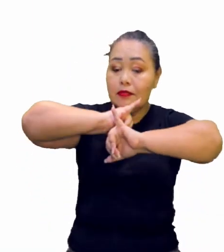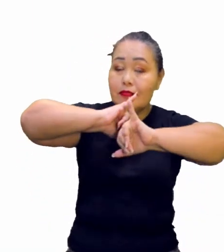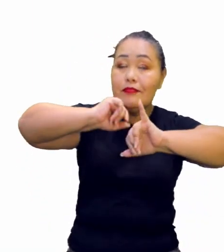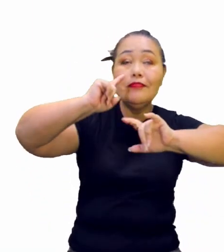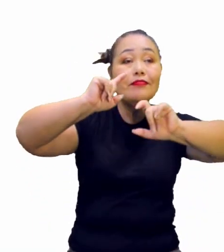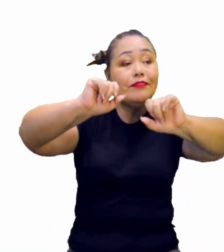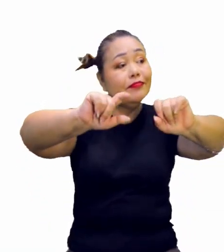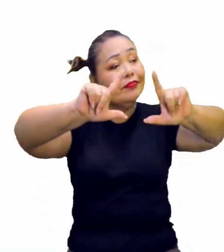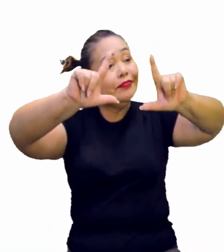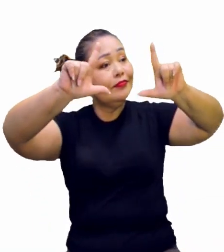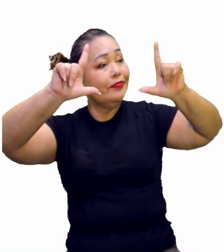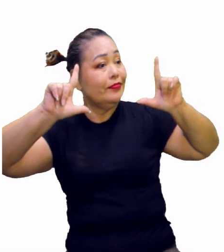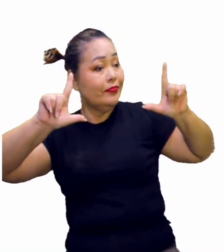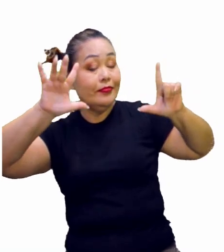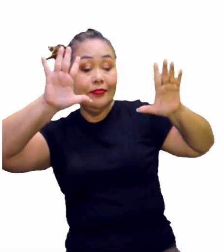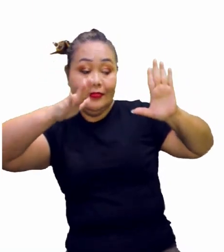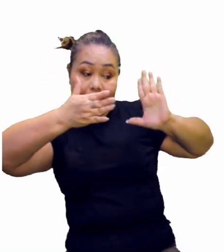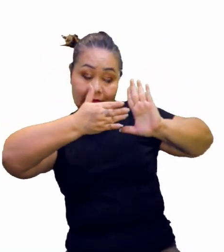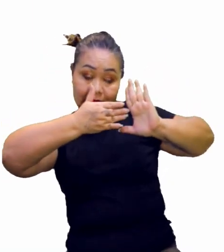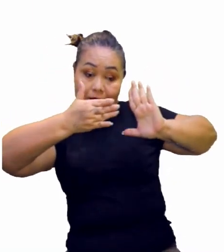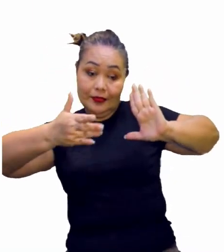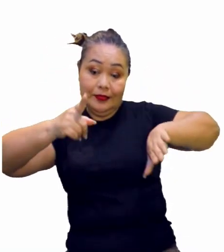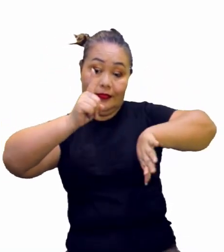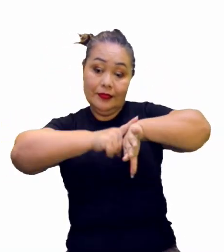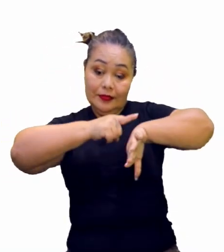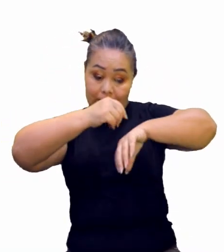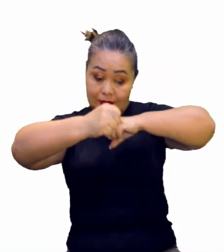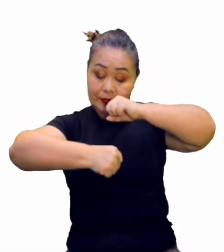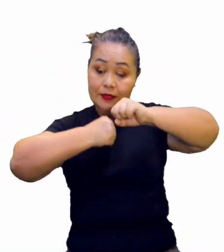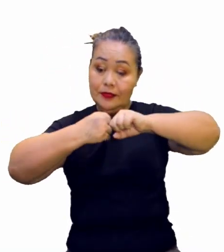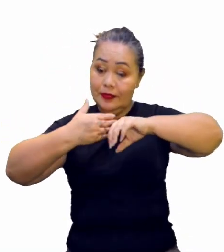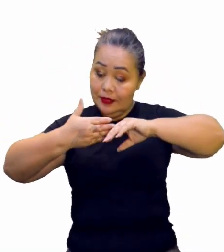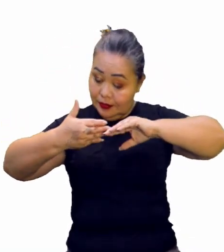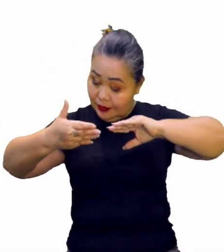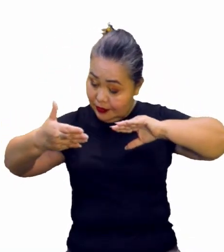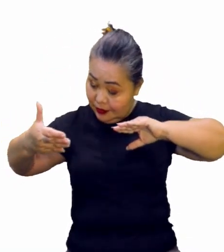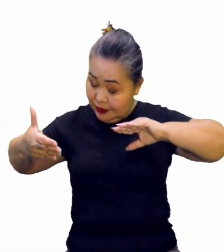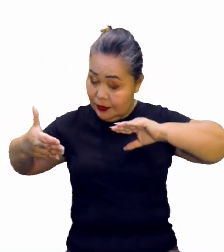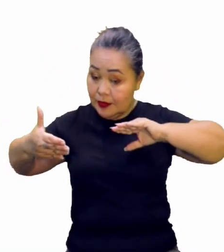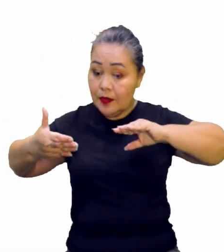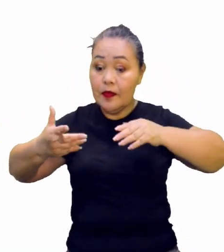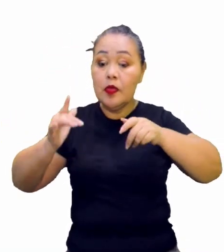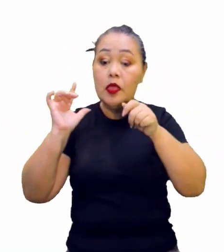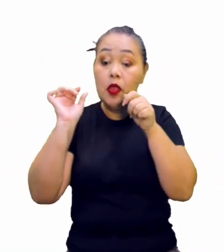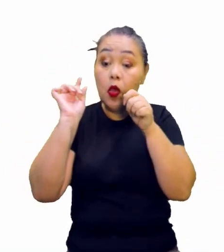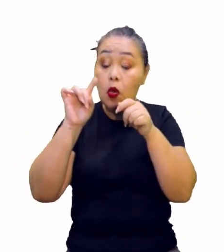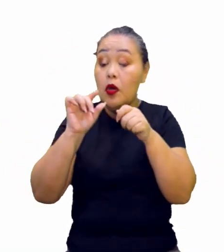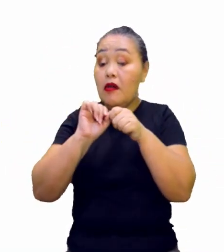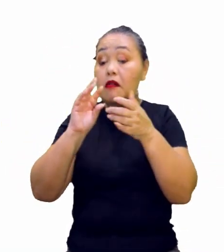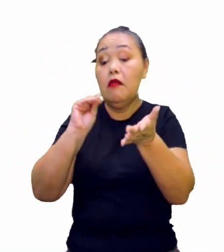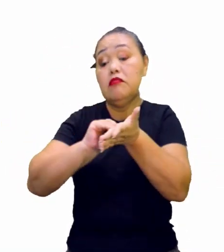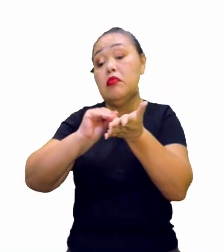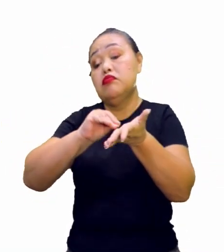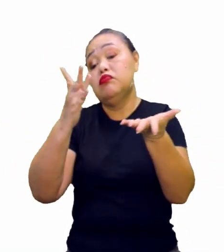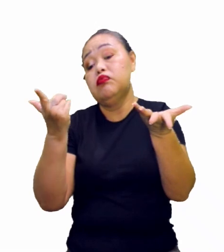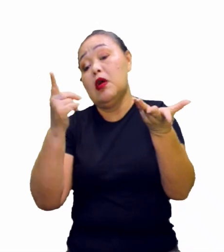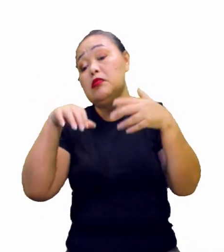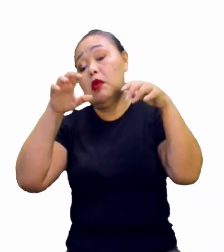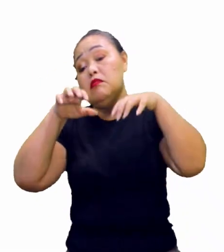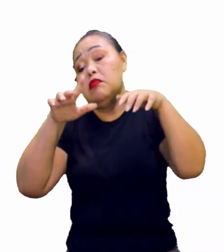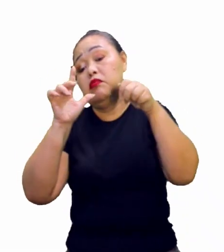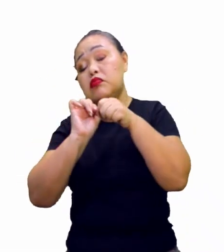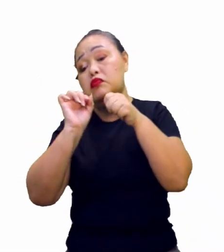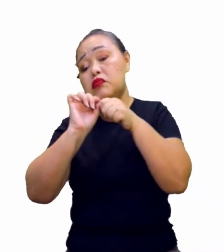sobre determinados períodos do ano, onde a estiagem é enorme, e também